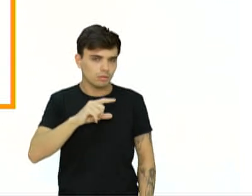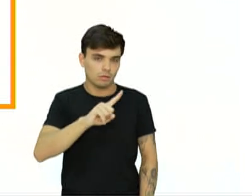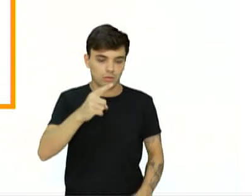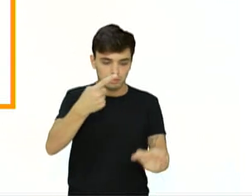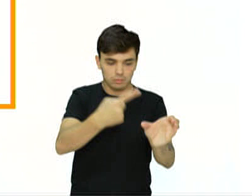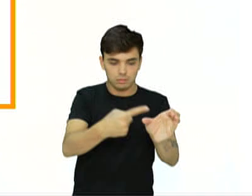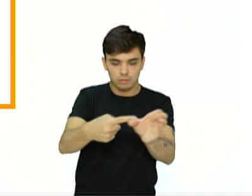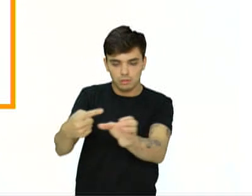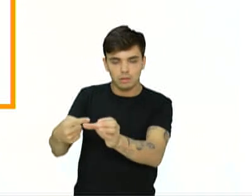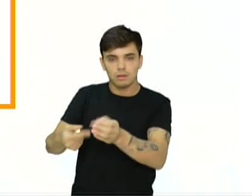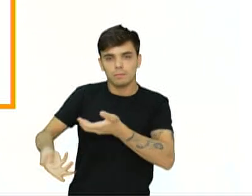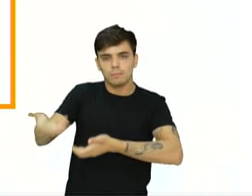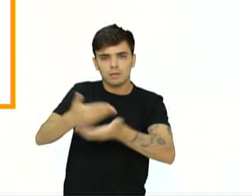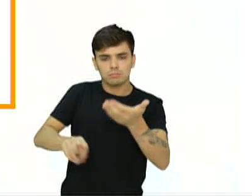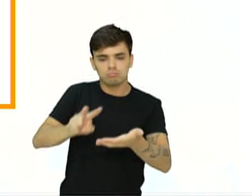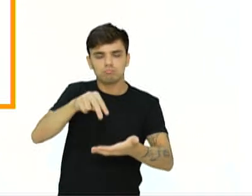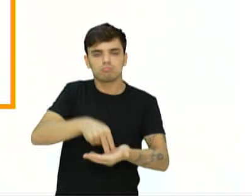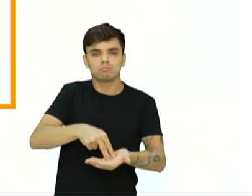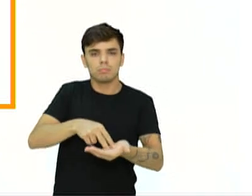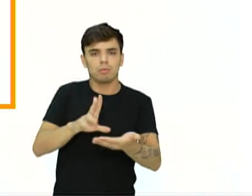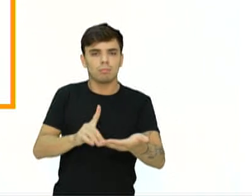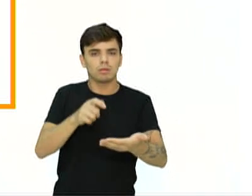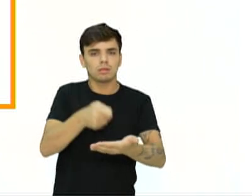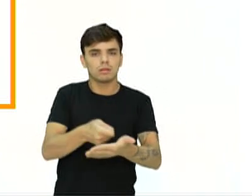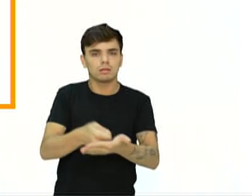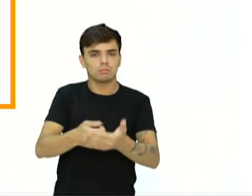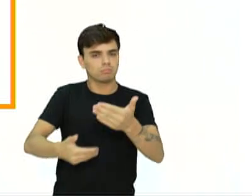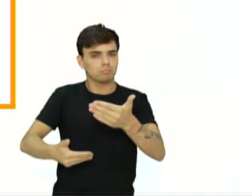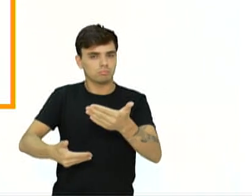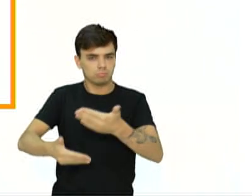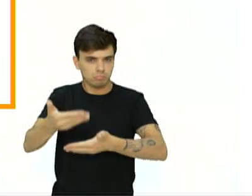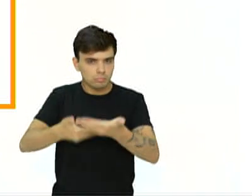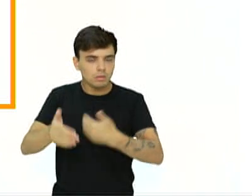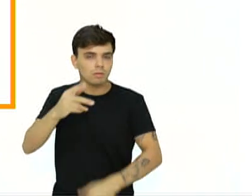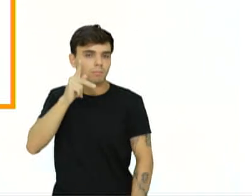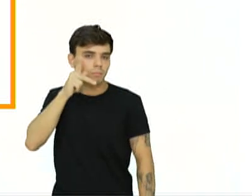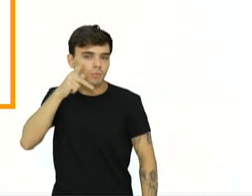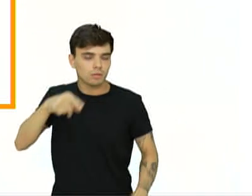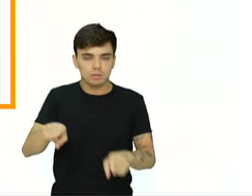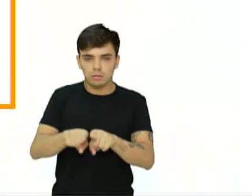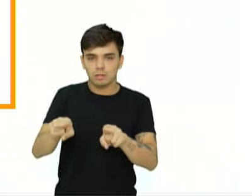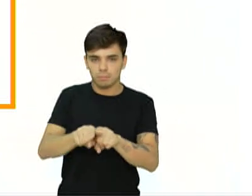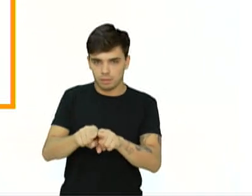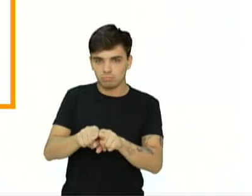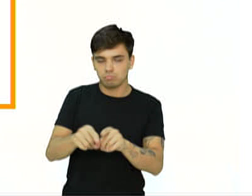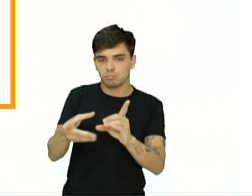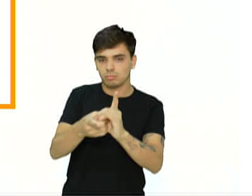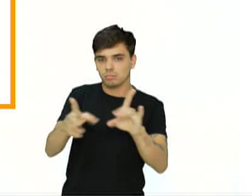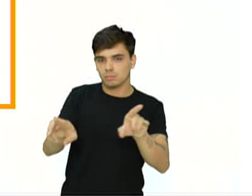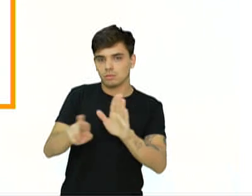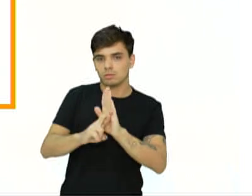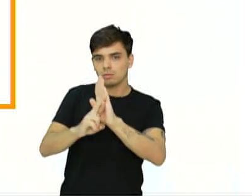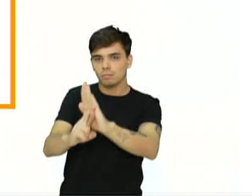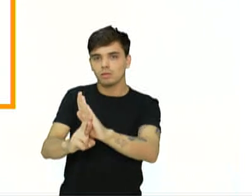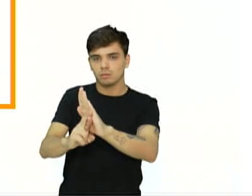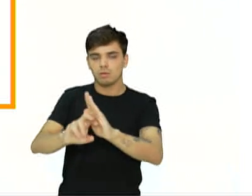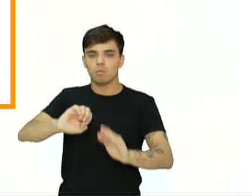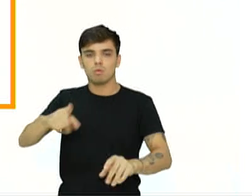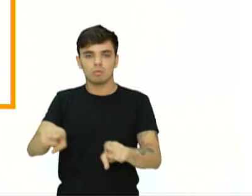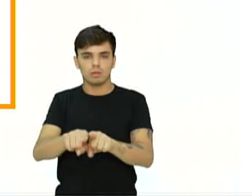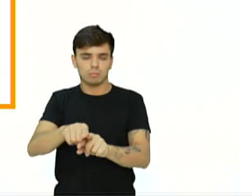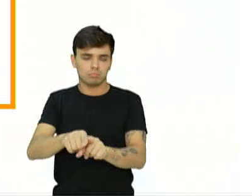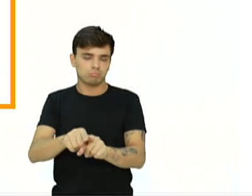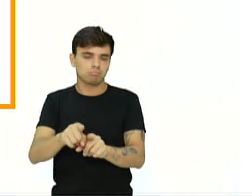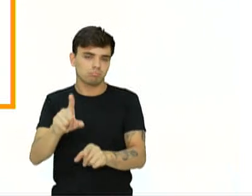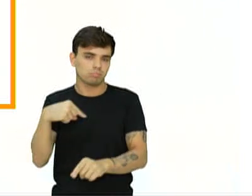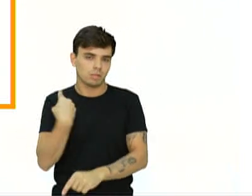cidadãos participam ativamente das decisões políticas, enquanto na democracia representativa ou